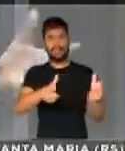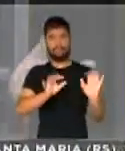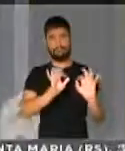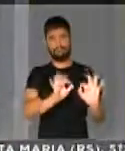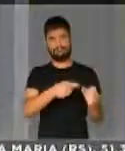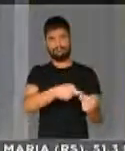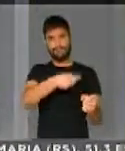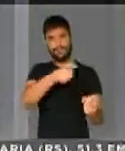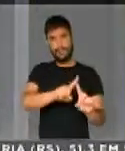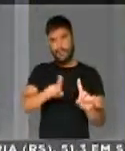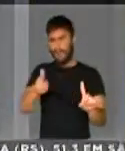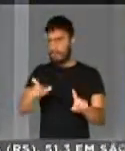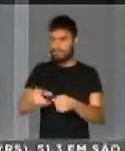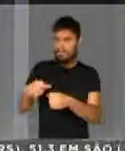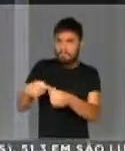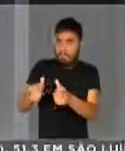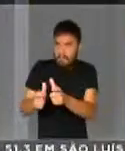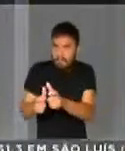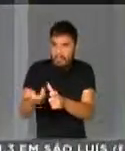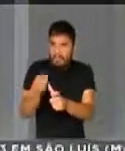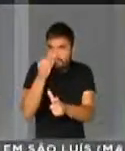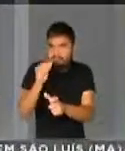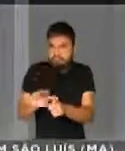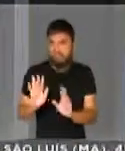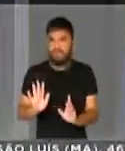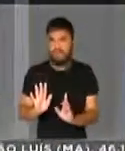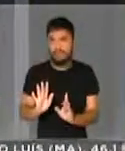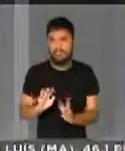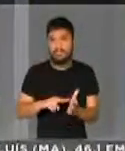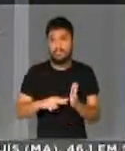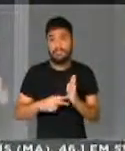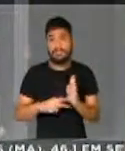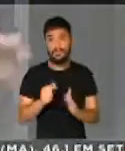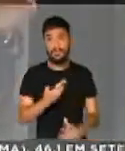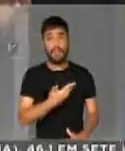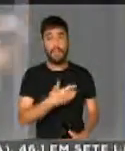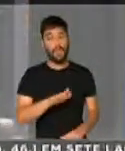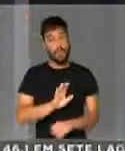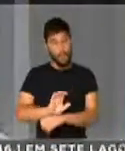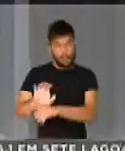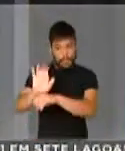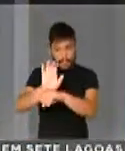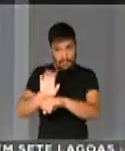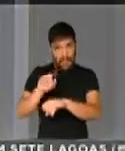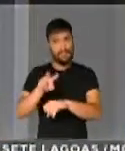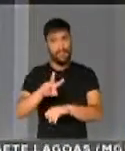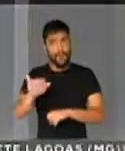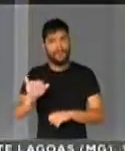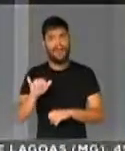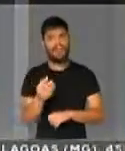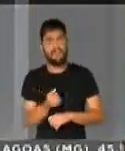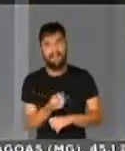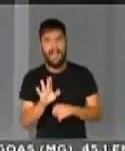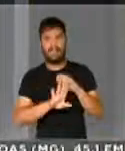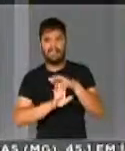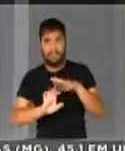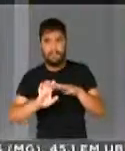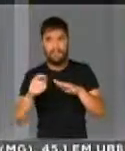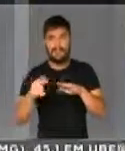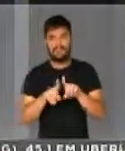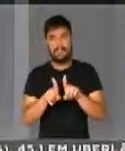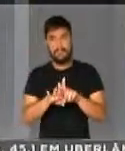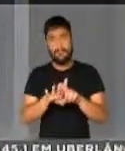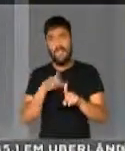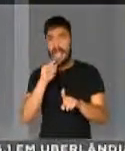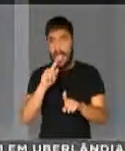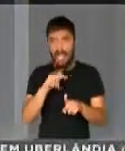deficitário. Consequentemente, os estados terão dificuldade de manter tanto o sistema de abastecimento de água como o sistema